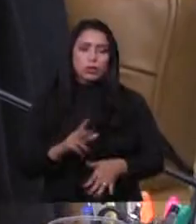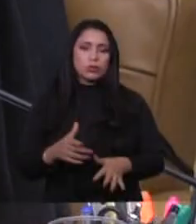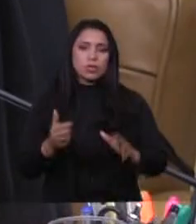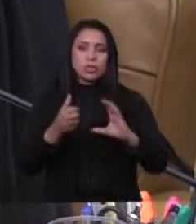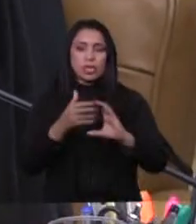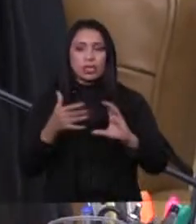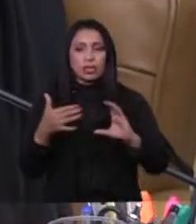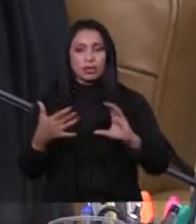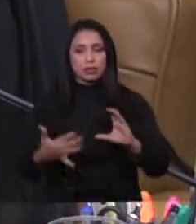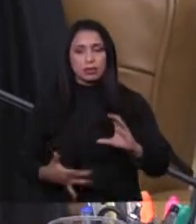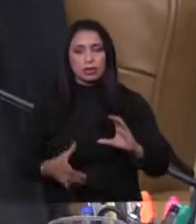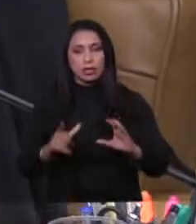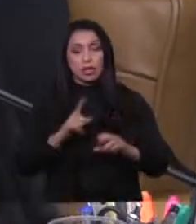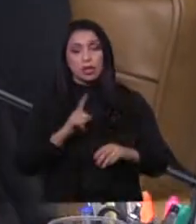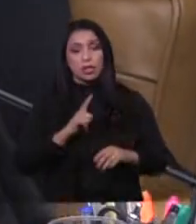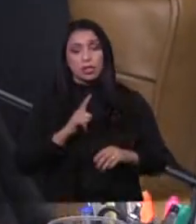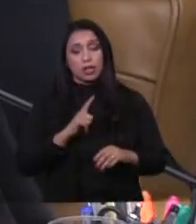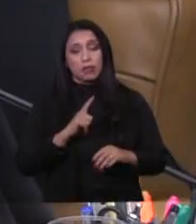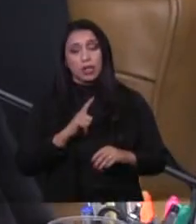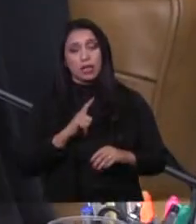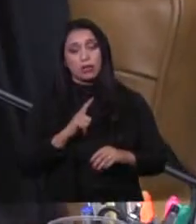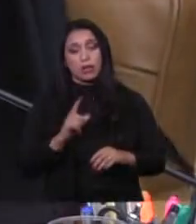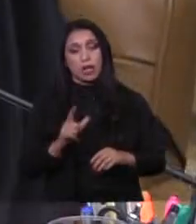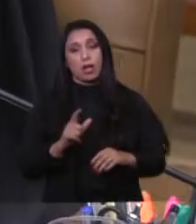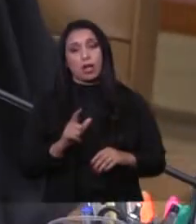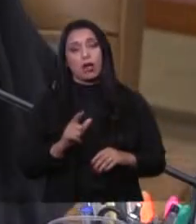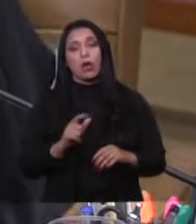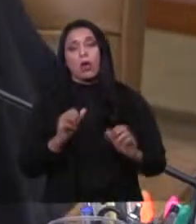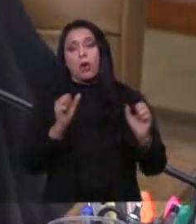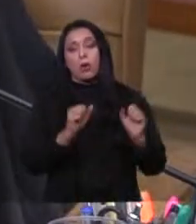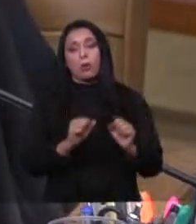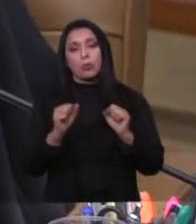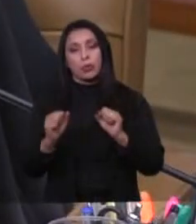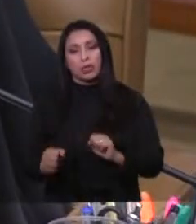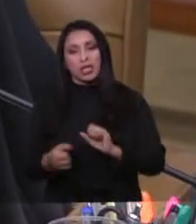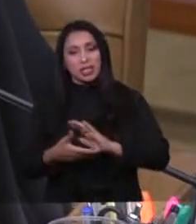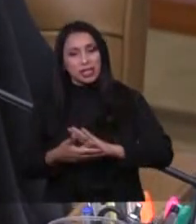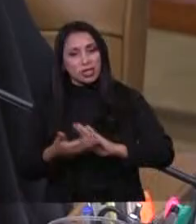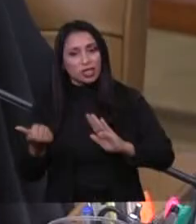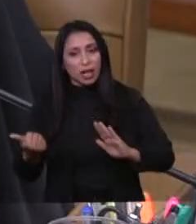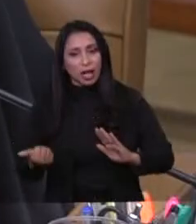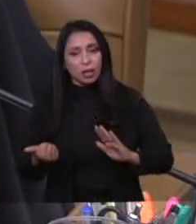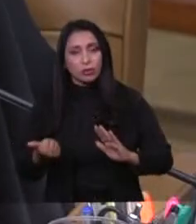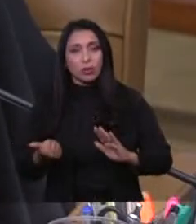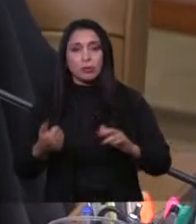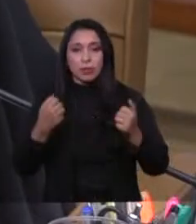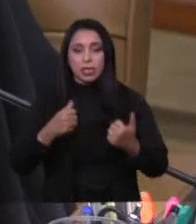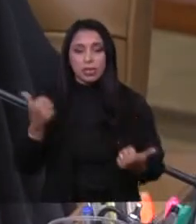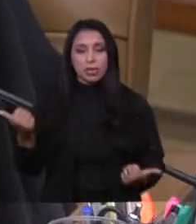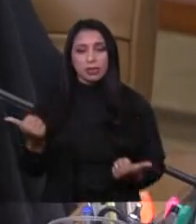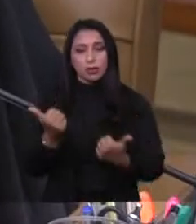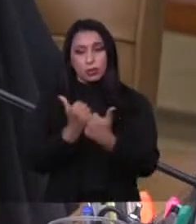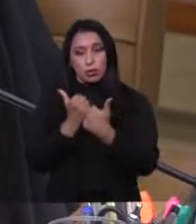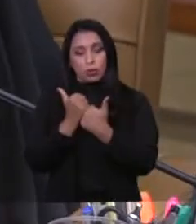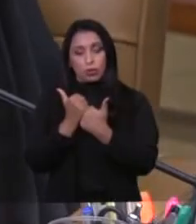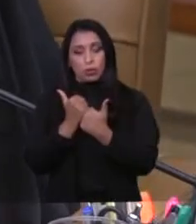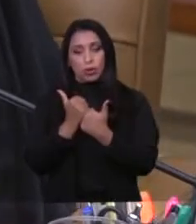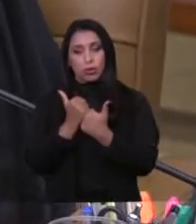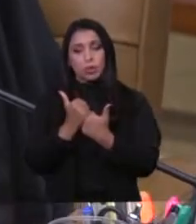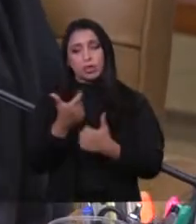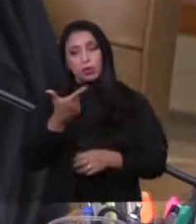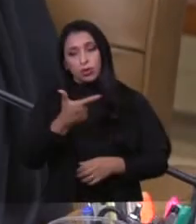a ponto de levar uma destituição de um poder e instituição de uma nova ordem. Excelência, me permite um... Pois não,